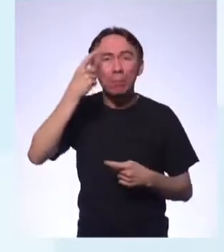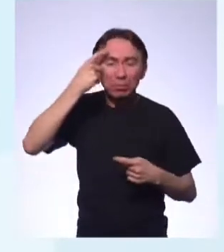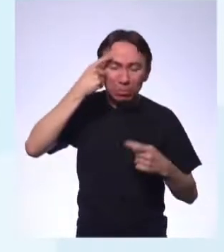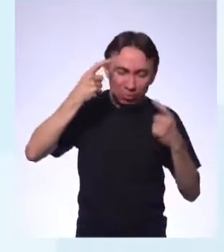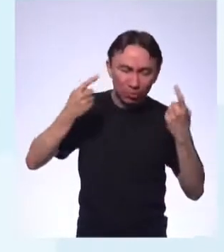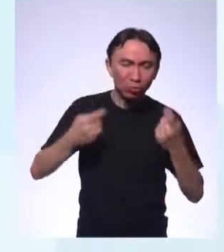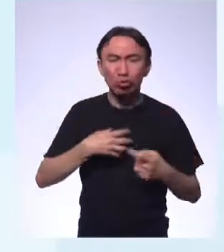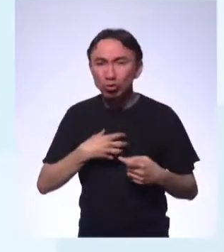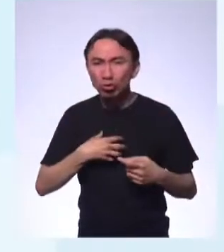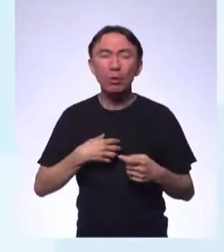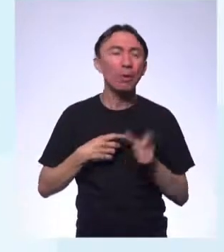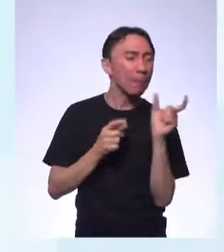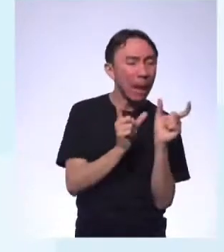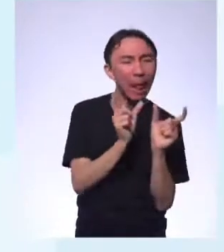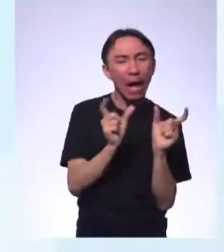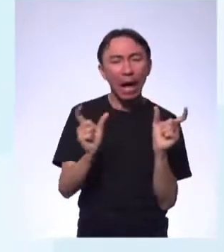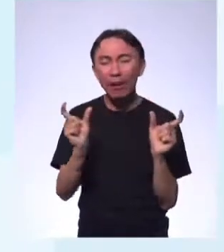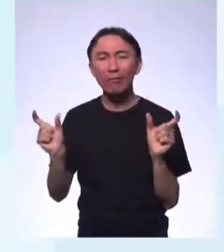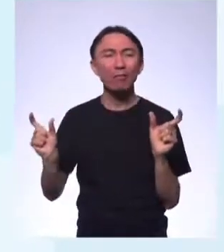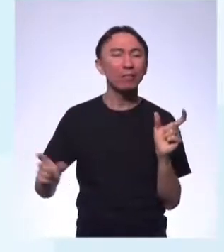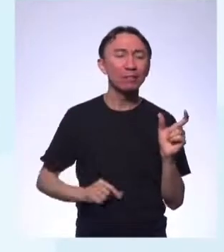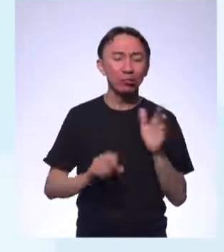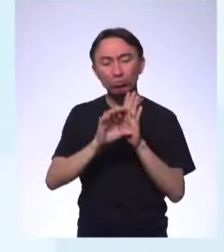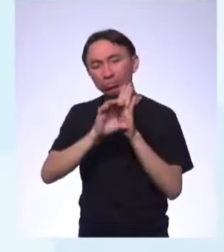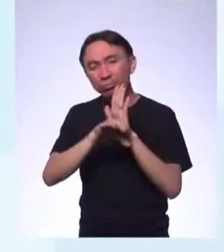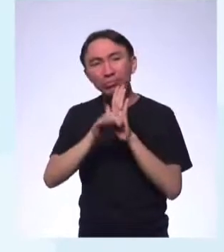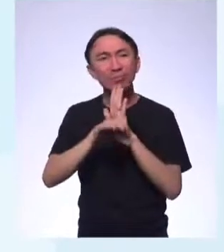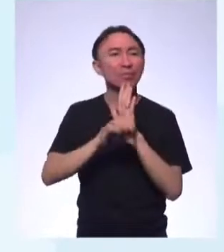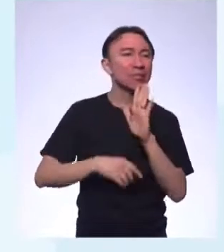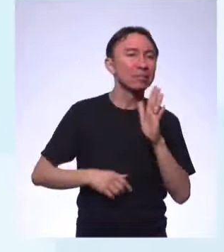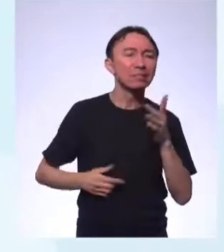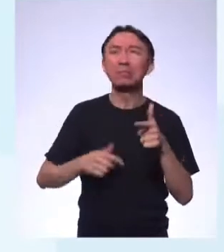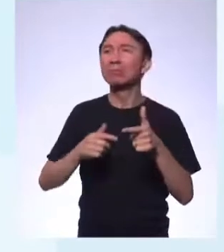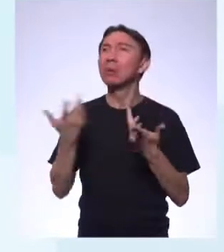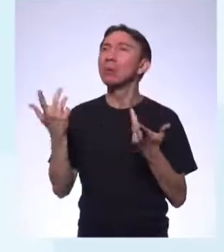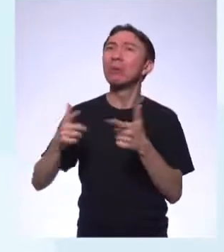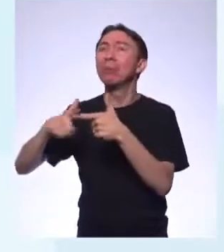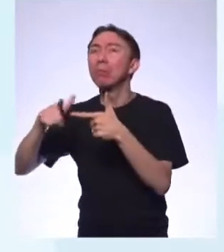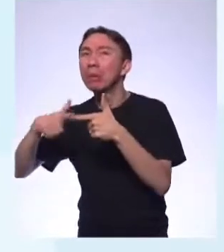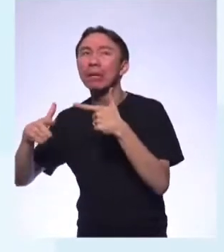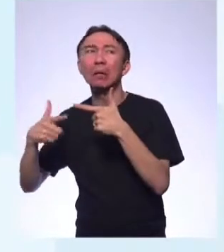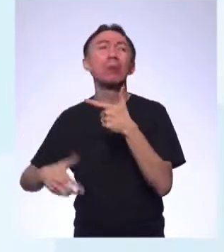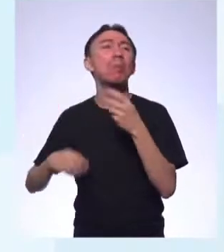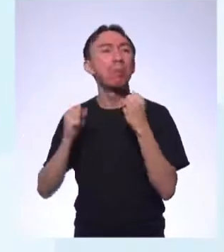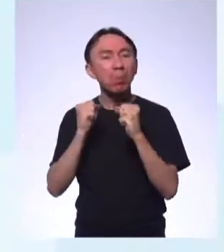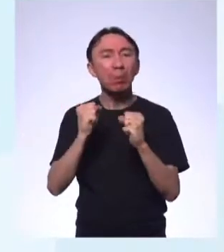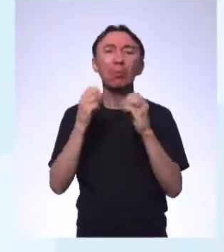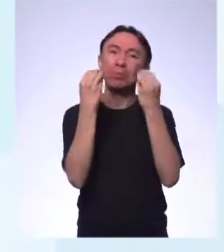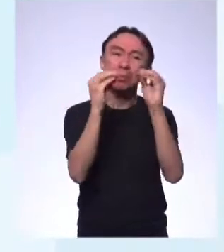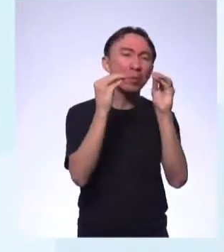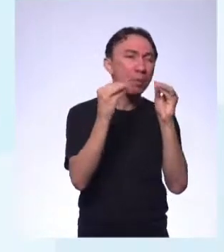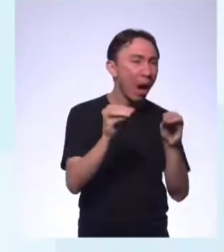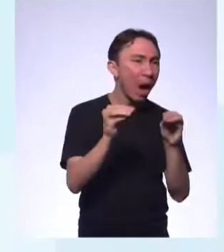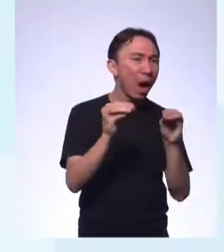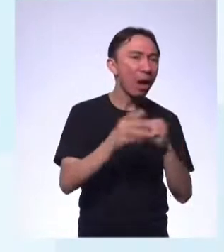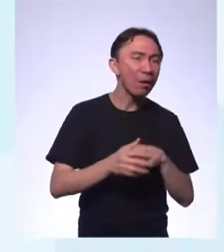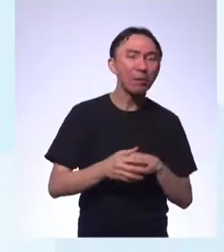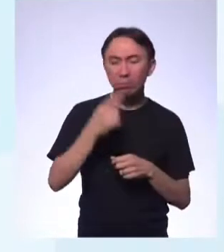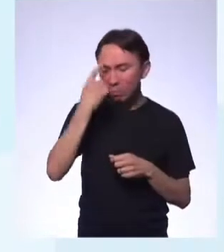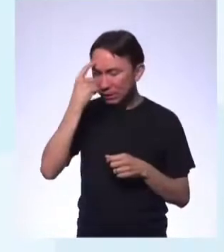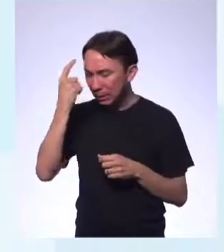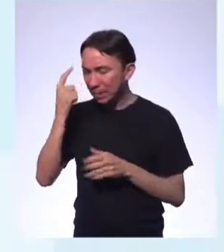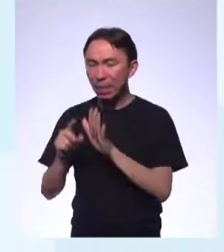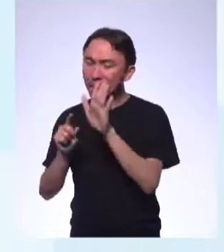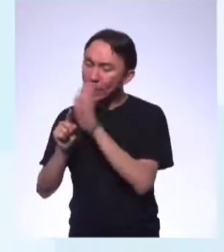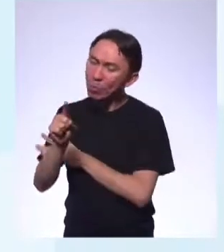palavras, frases, contextos, conceitos, problemas que possam ser abordados na peça musical, pensando sempre em uma pergunta a ser